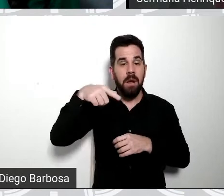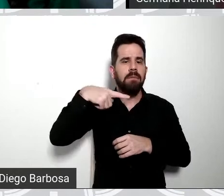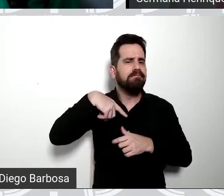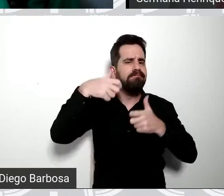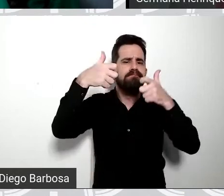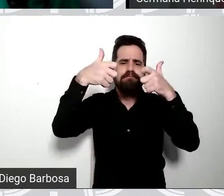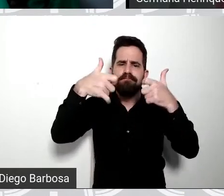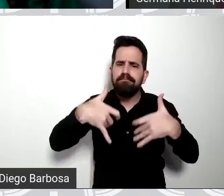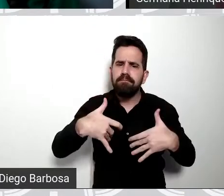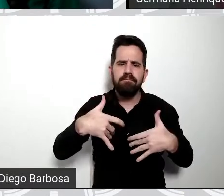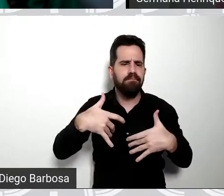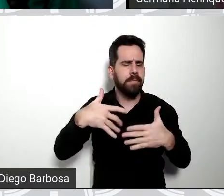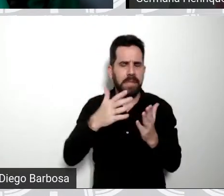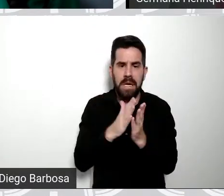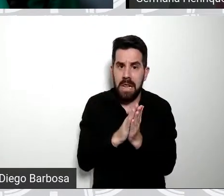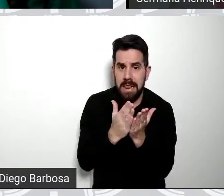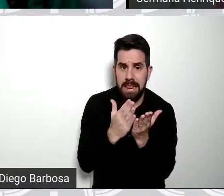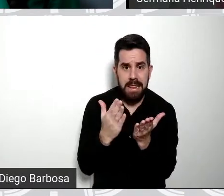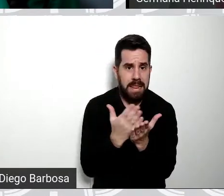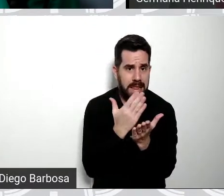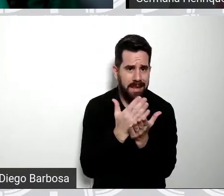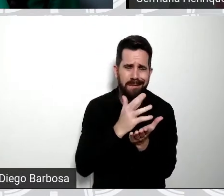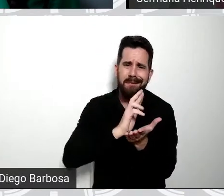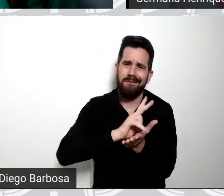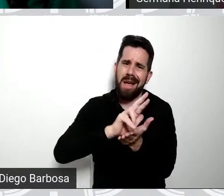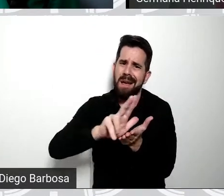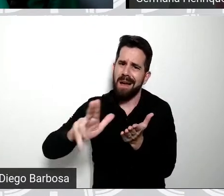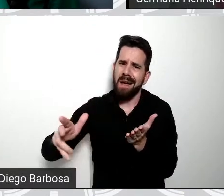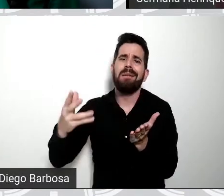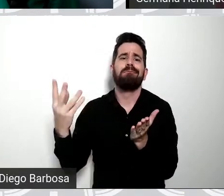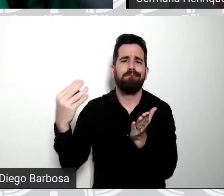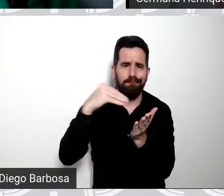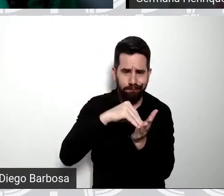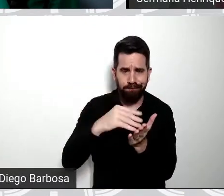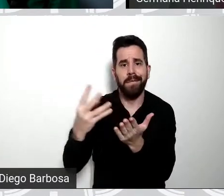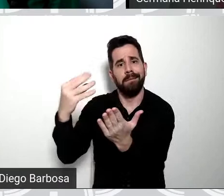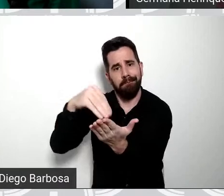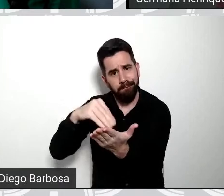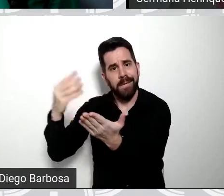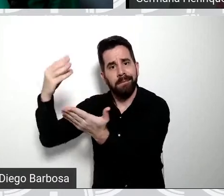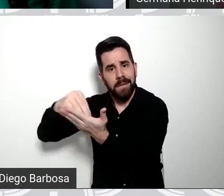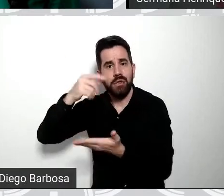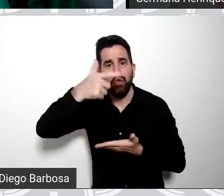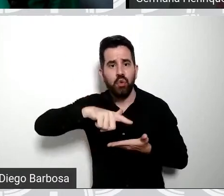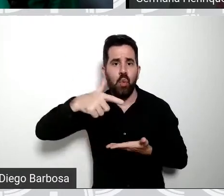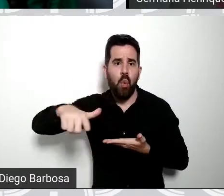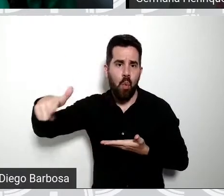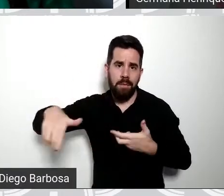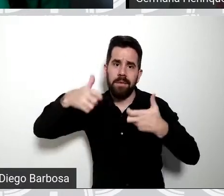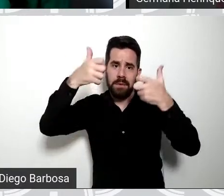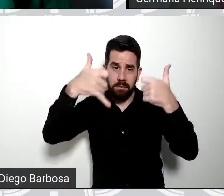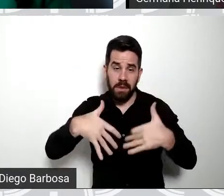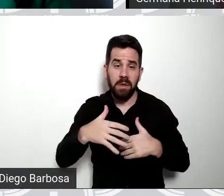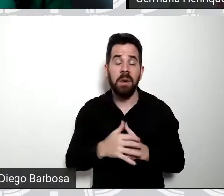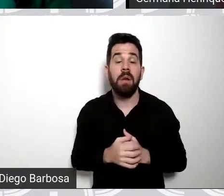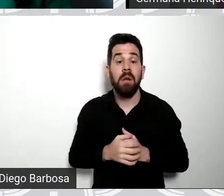o passado, no movimento de retrospectiva, né, esse historiador